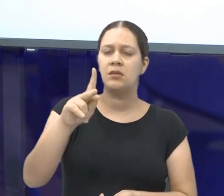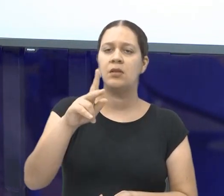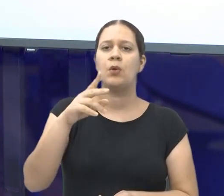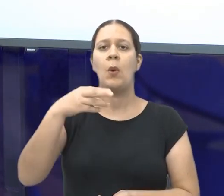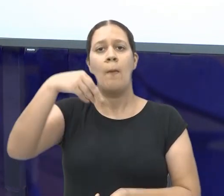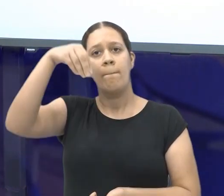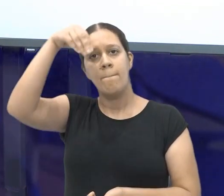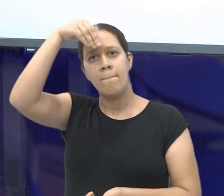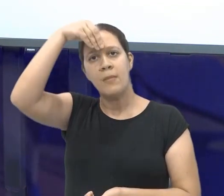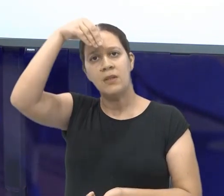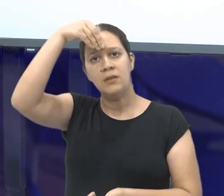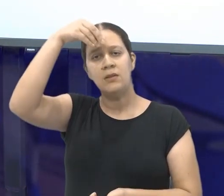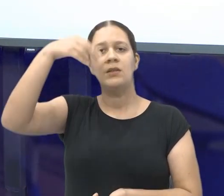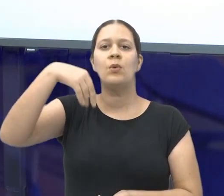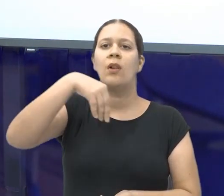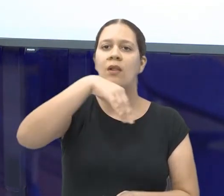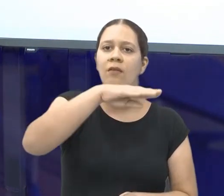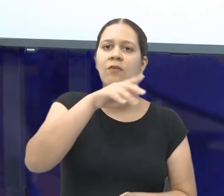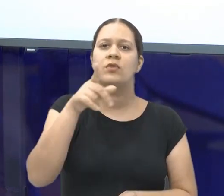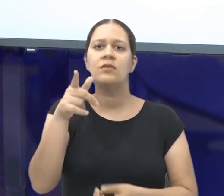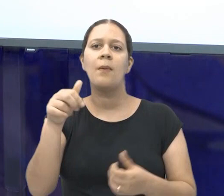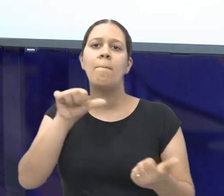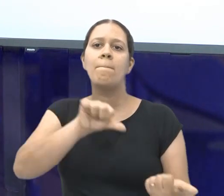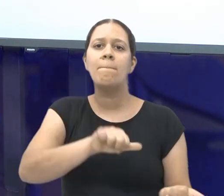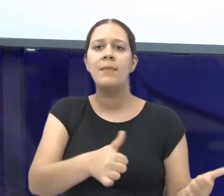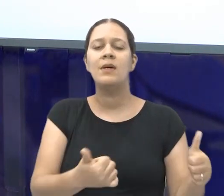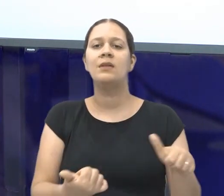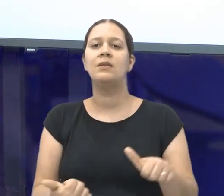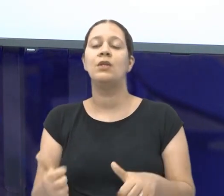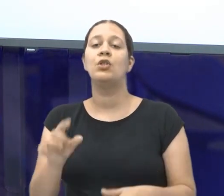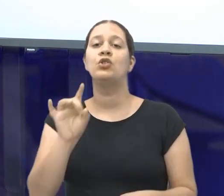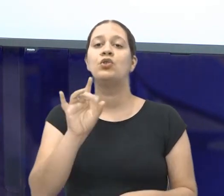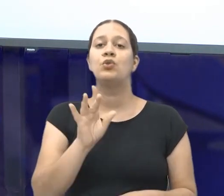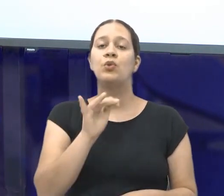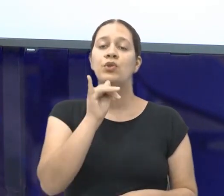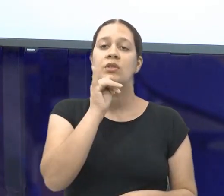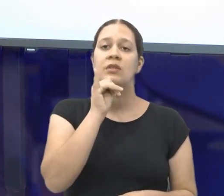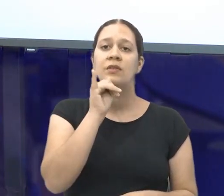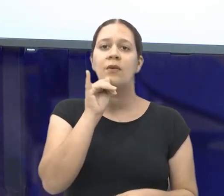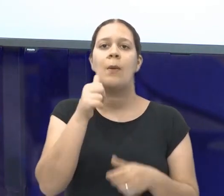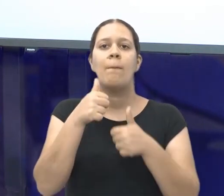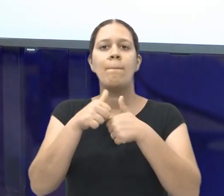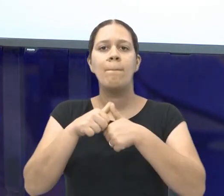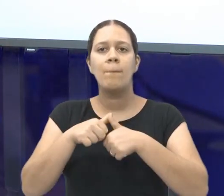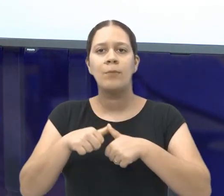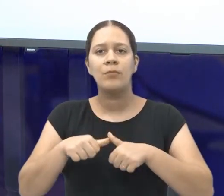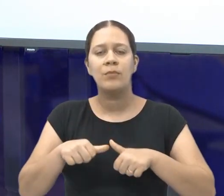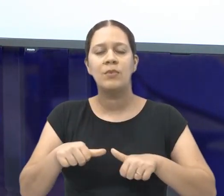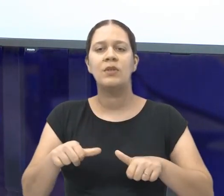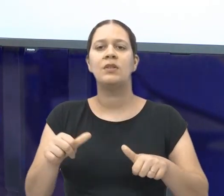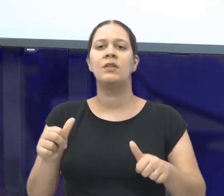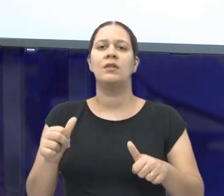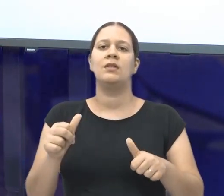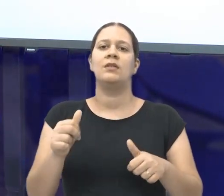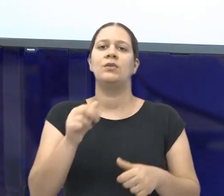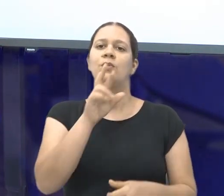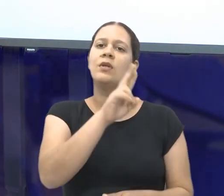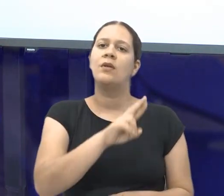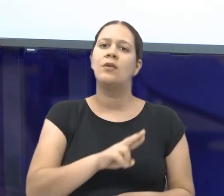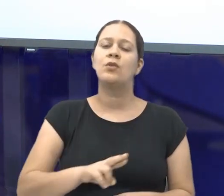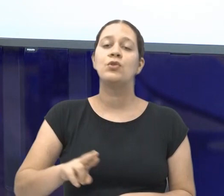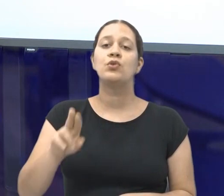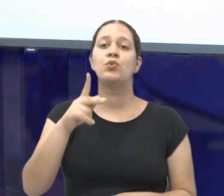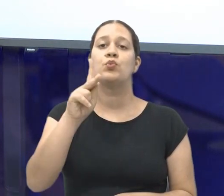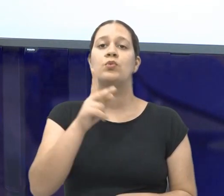te levaram para serem batizados. Isso é só um exemplo de uma presença da questão religiosa na sua